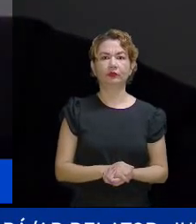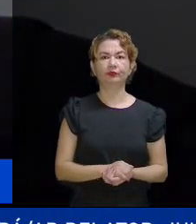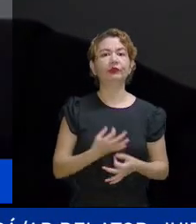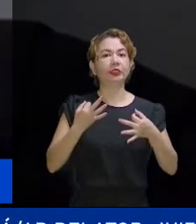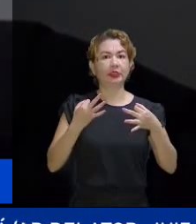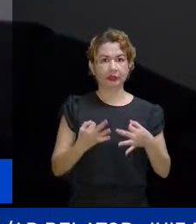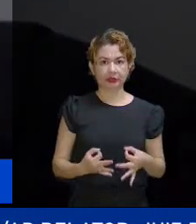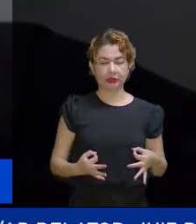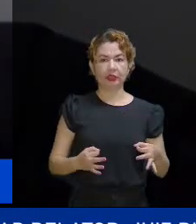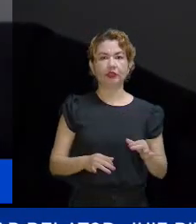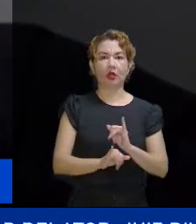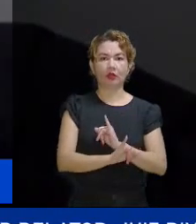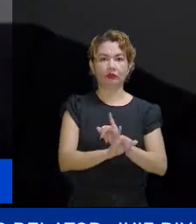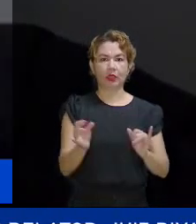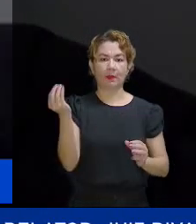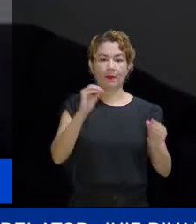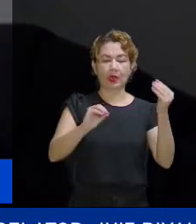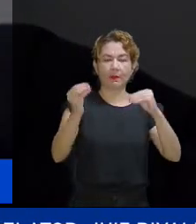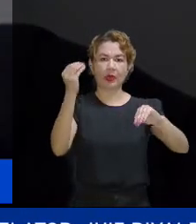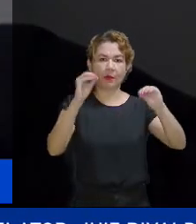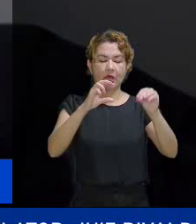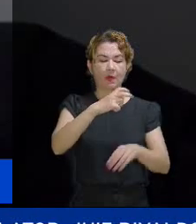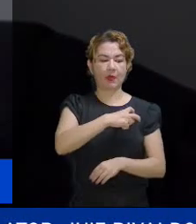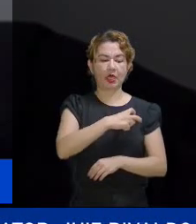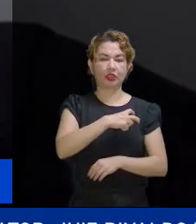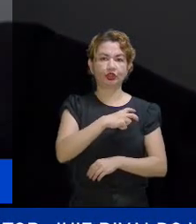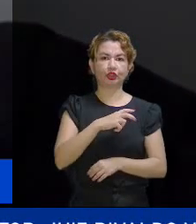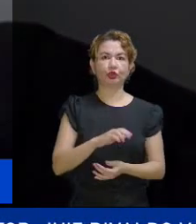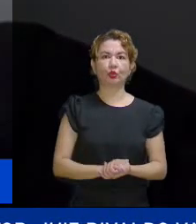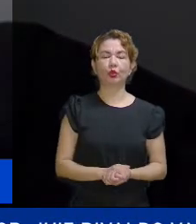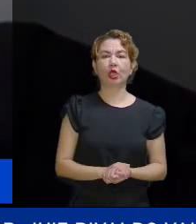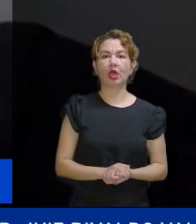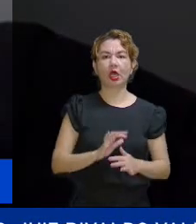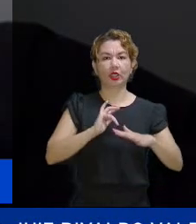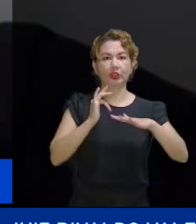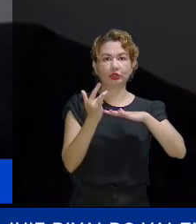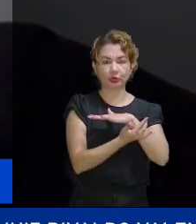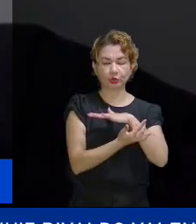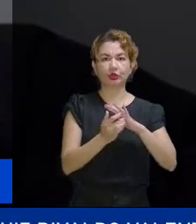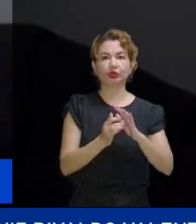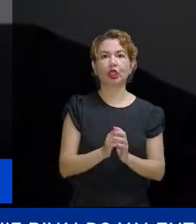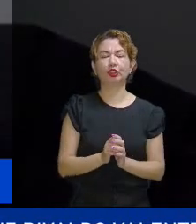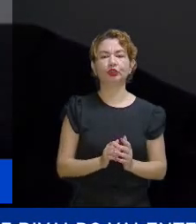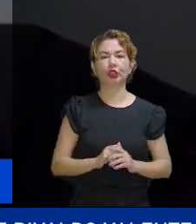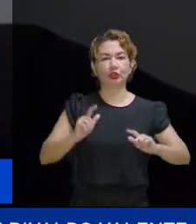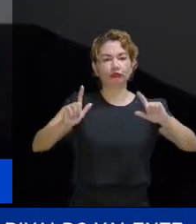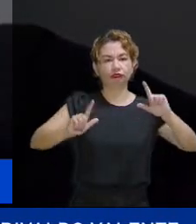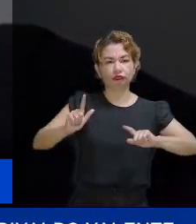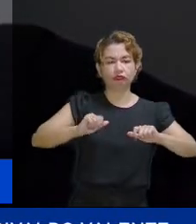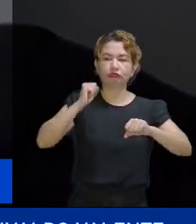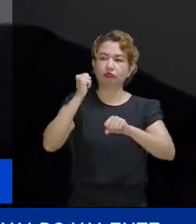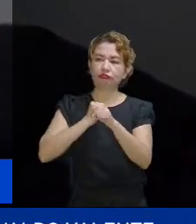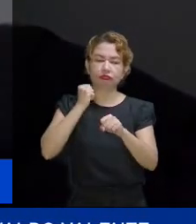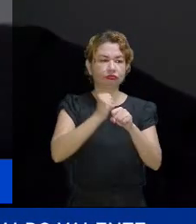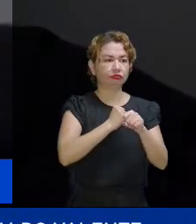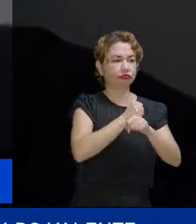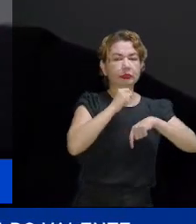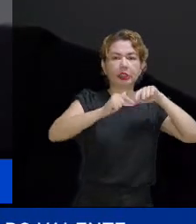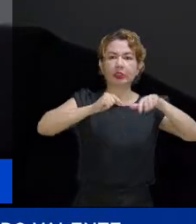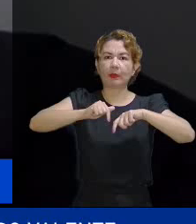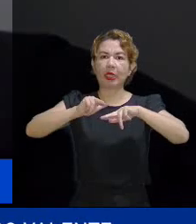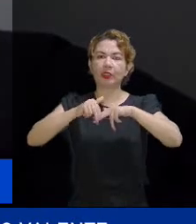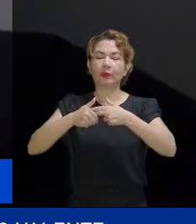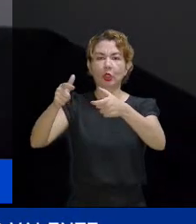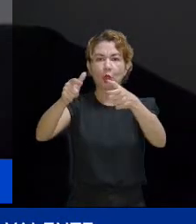tela o juiz Rivaldo Valente. Em perfil privado sobre atos, programas, obras e serviços realizados